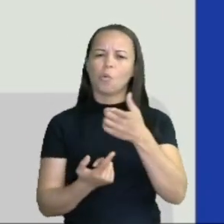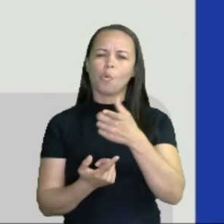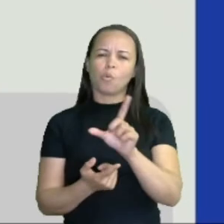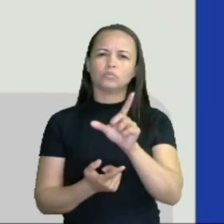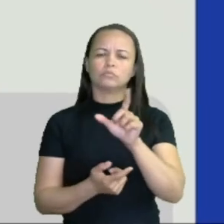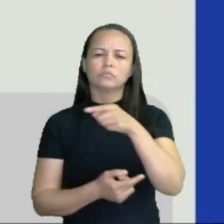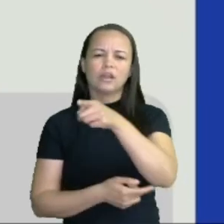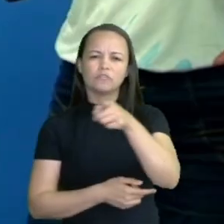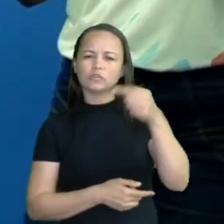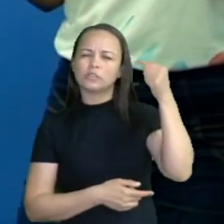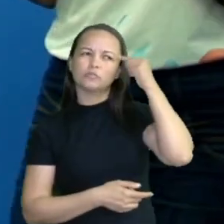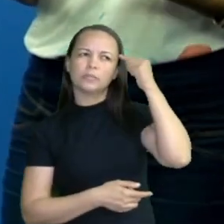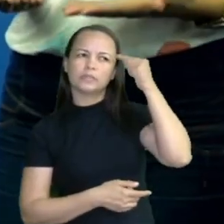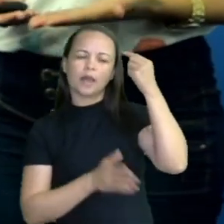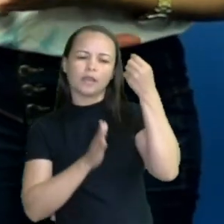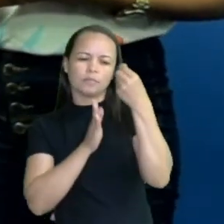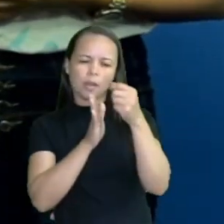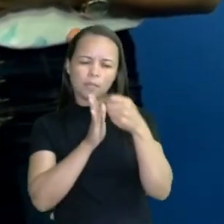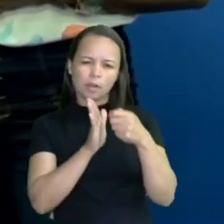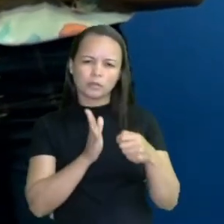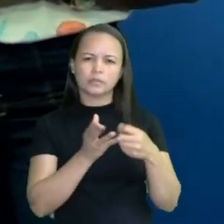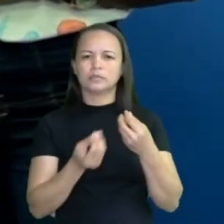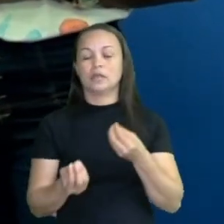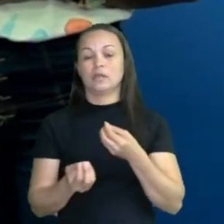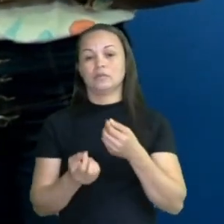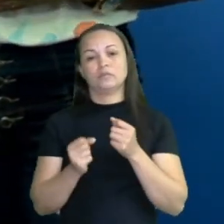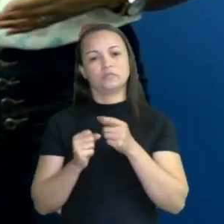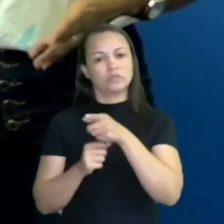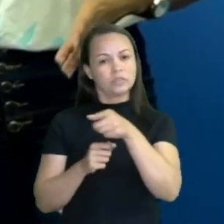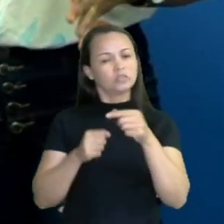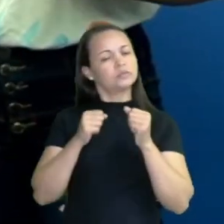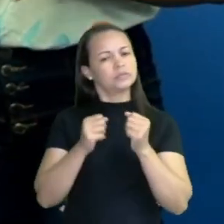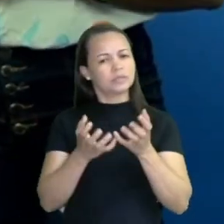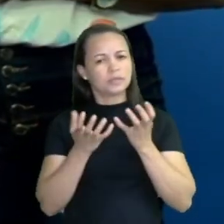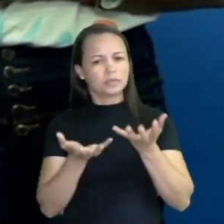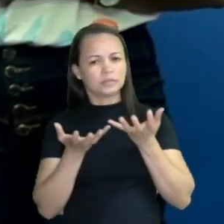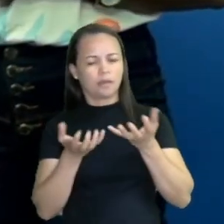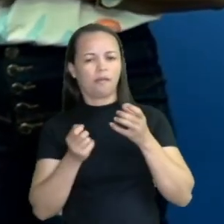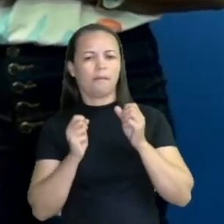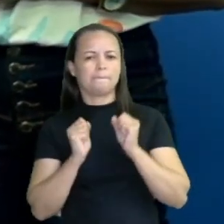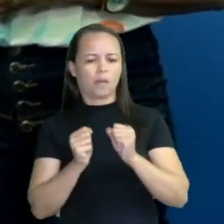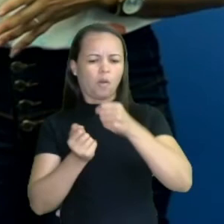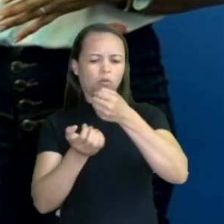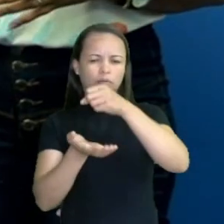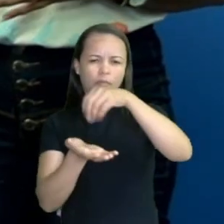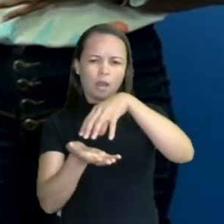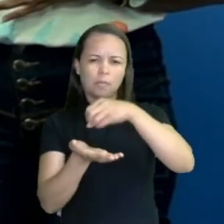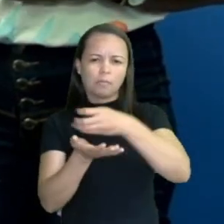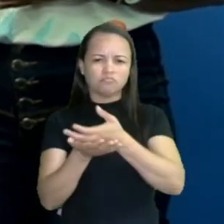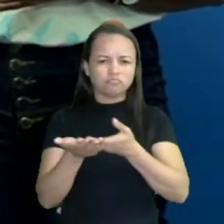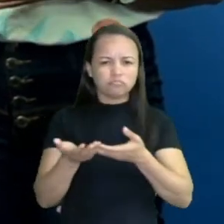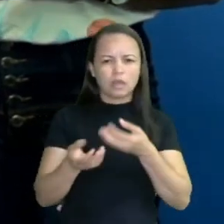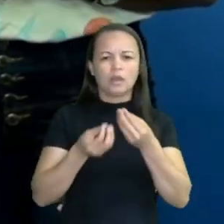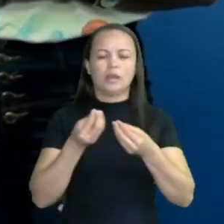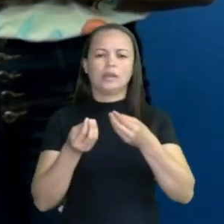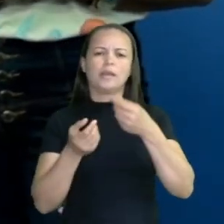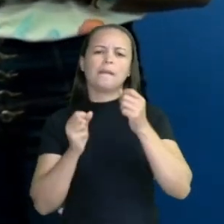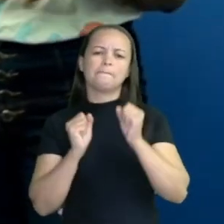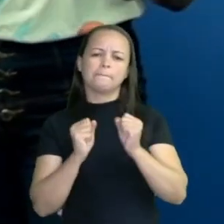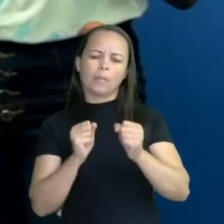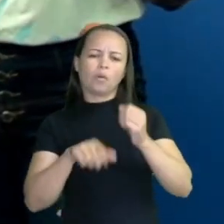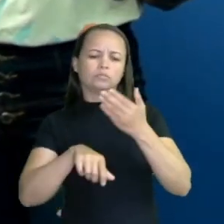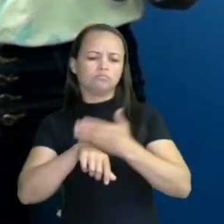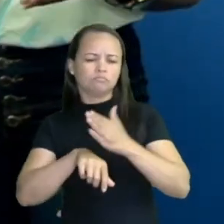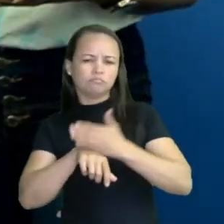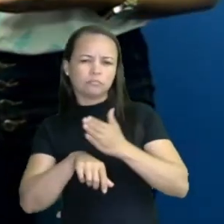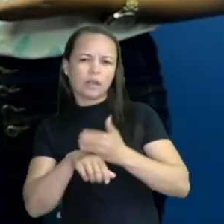colocar. Mas se vocês quiserem ampliar essa atividade, vocês podem fazer uma lista de nomes de objetos para estar aí